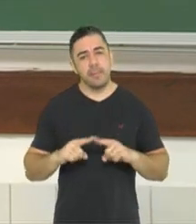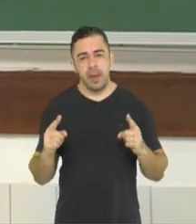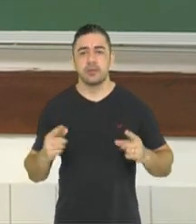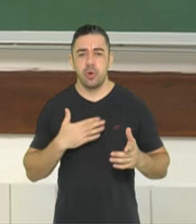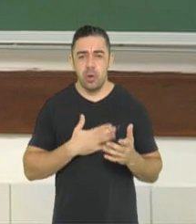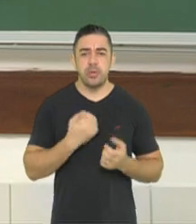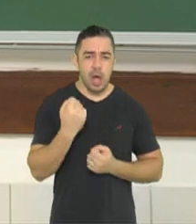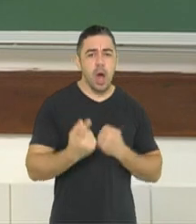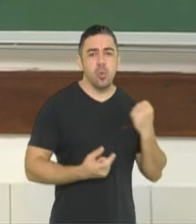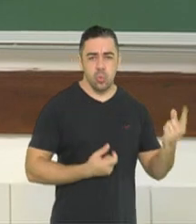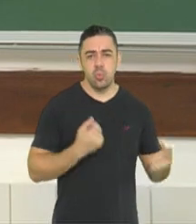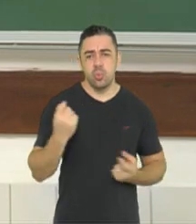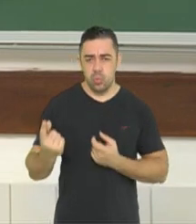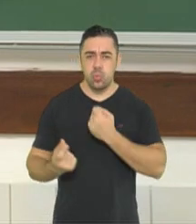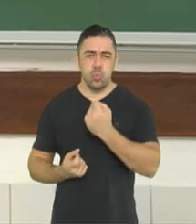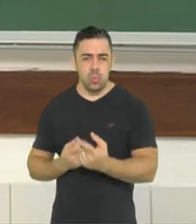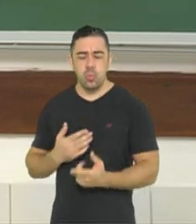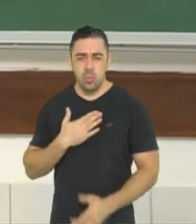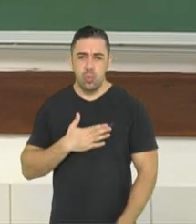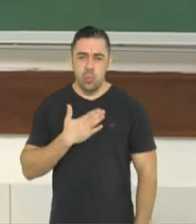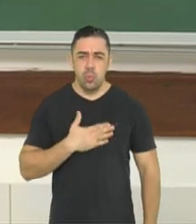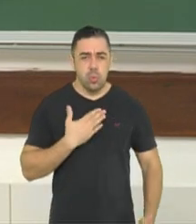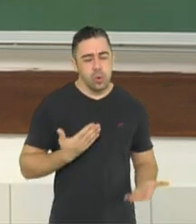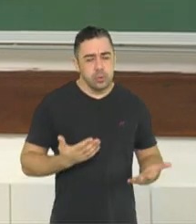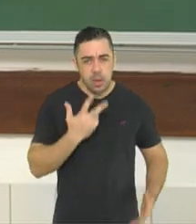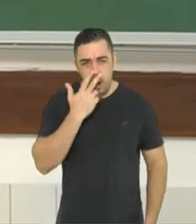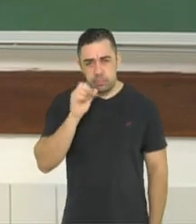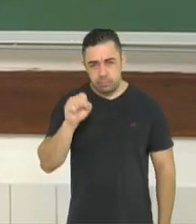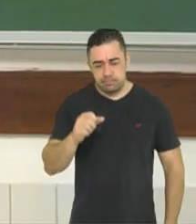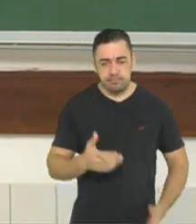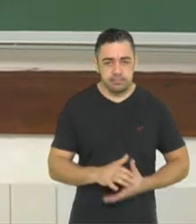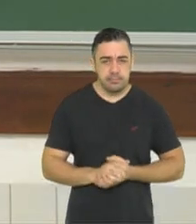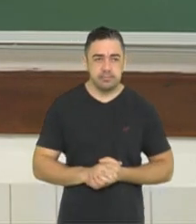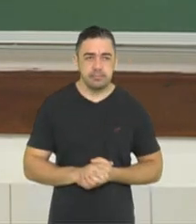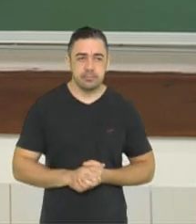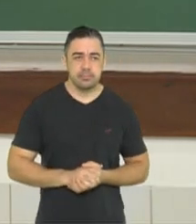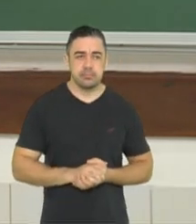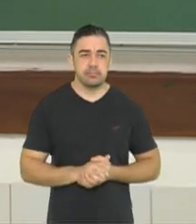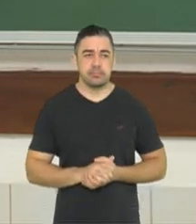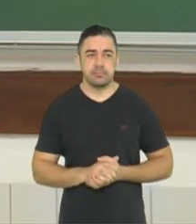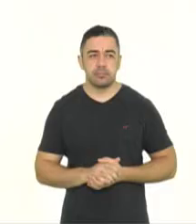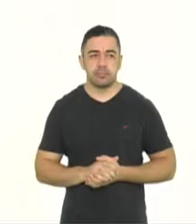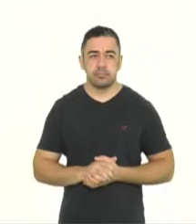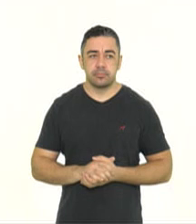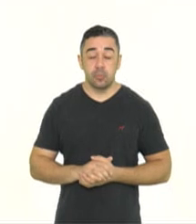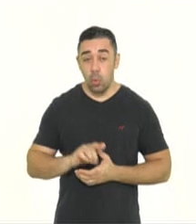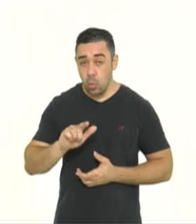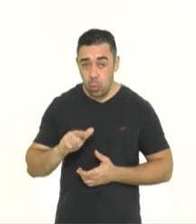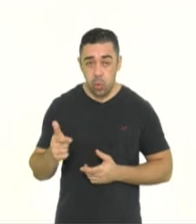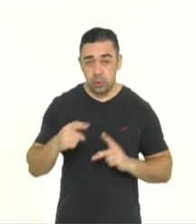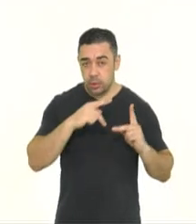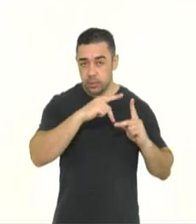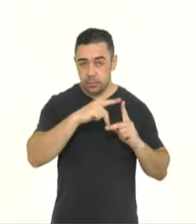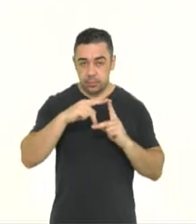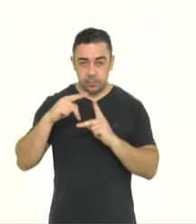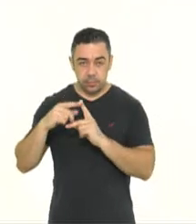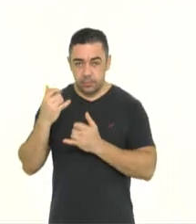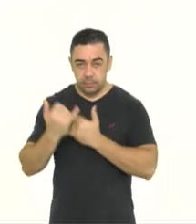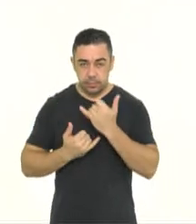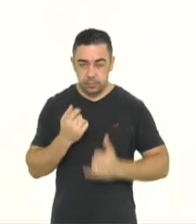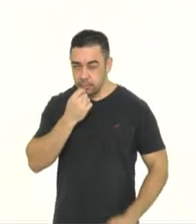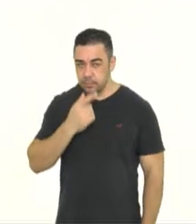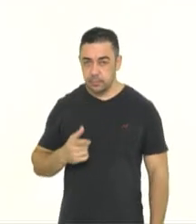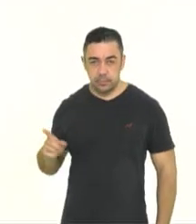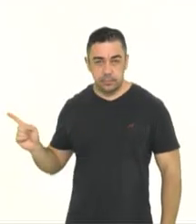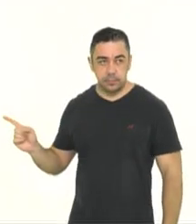em algum desses estilos provavelmente alguém vai se encontrar, certo? Nós temos um segundo quadrinho agora,